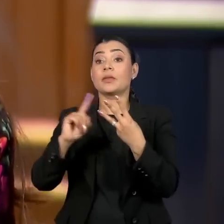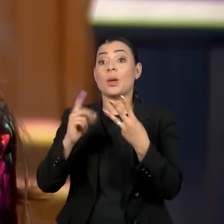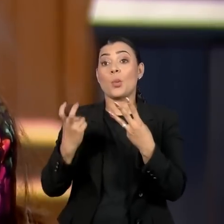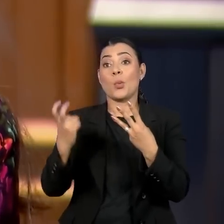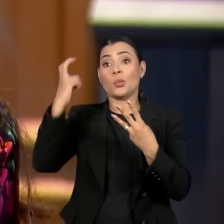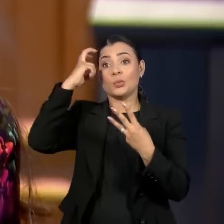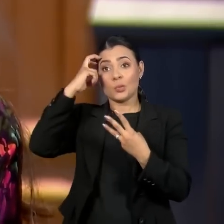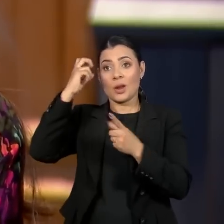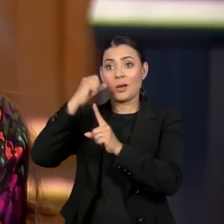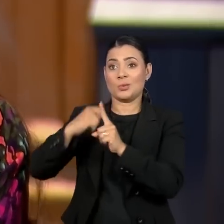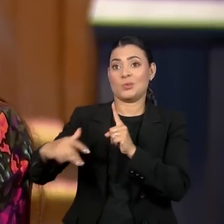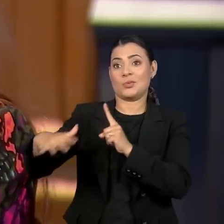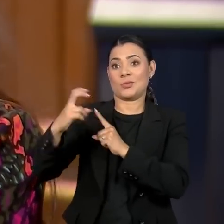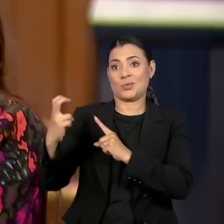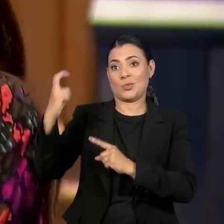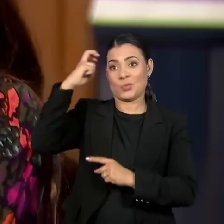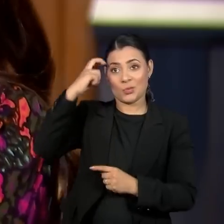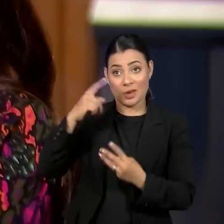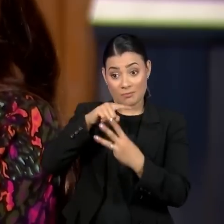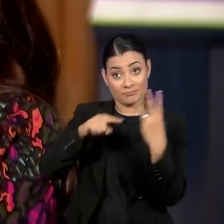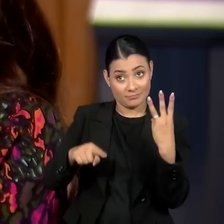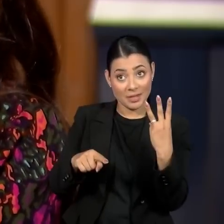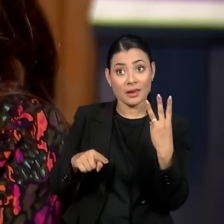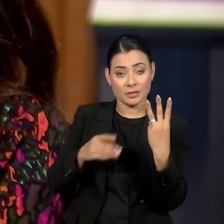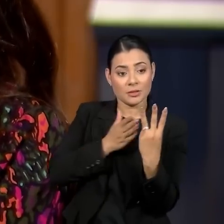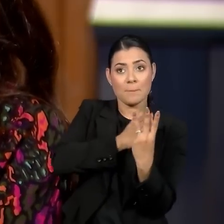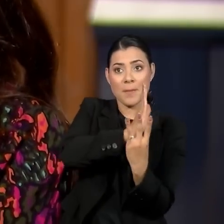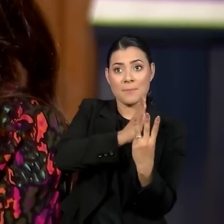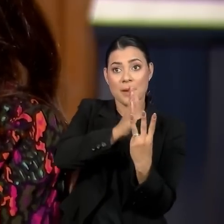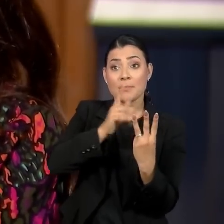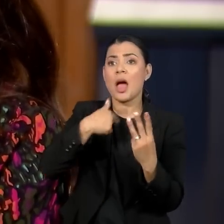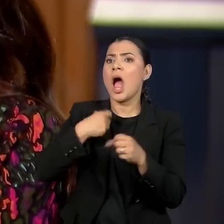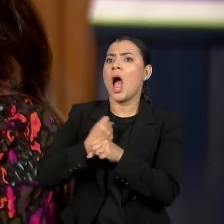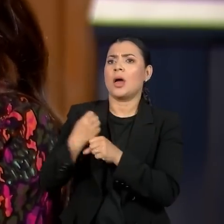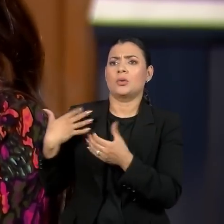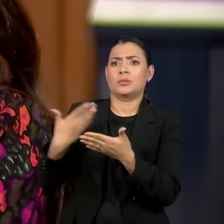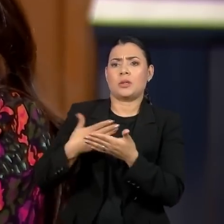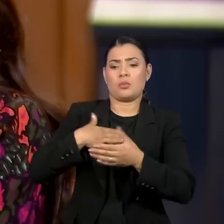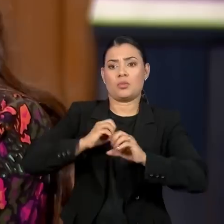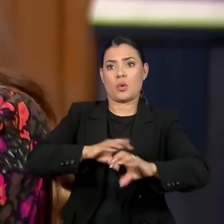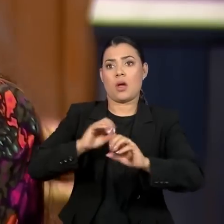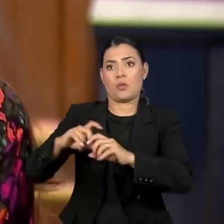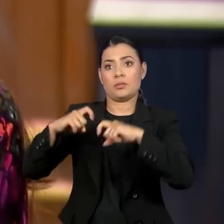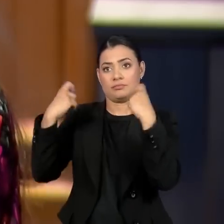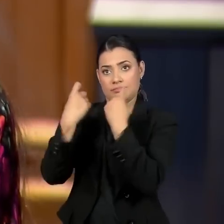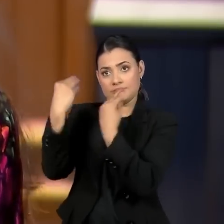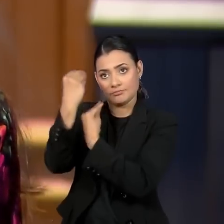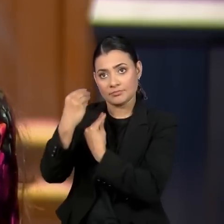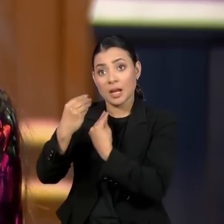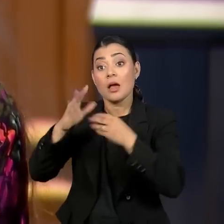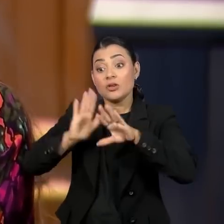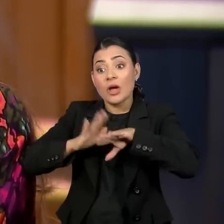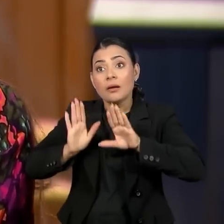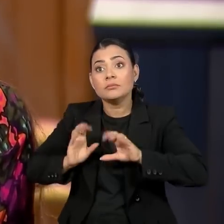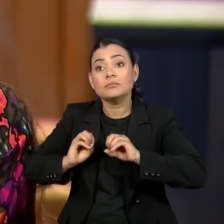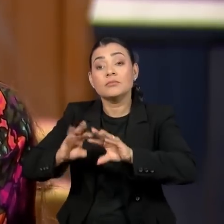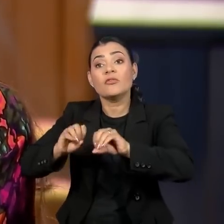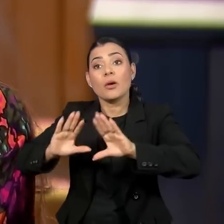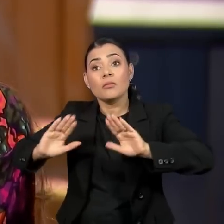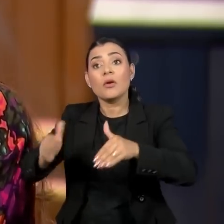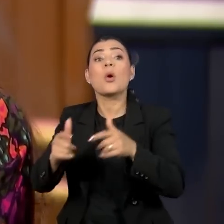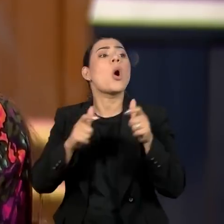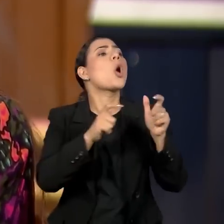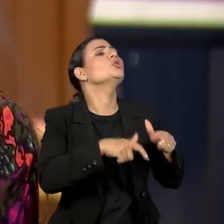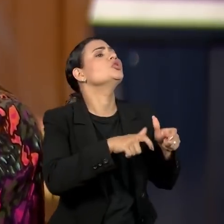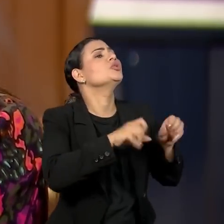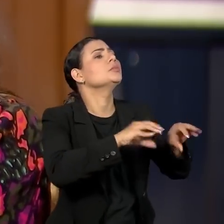cultural, sociocultural, né, de discussão. Hoje não, já há muitos anos eu dou aula lá de mídia e sexualidade, e dentro desse aspecto,